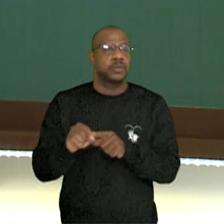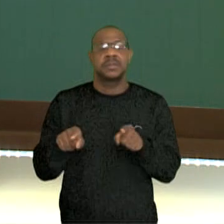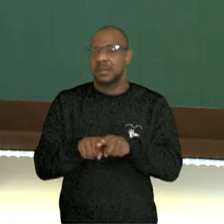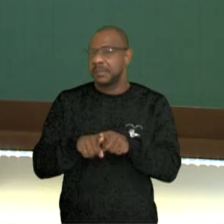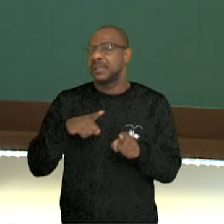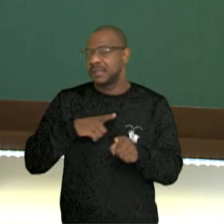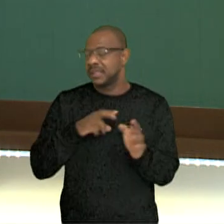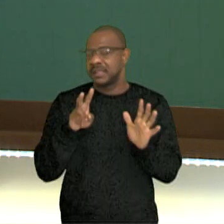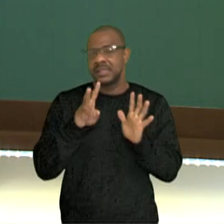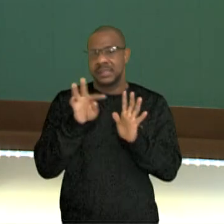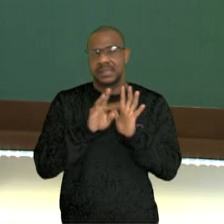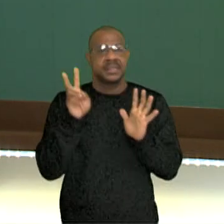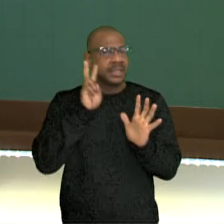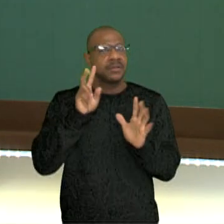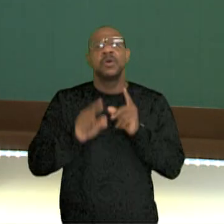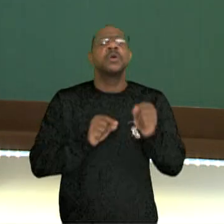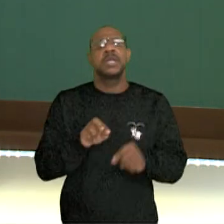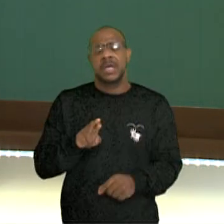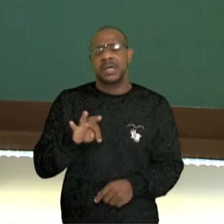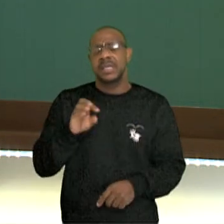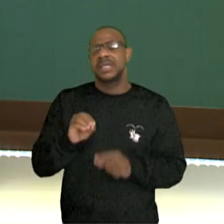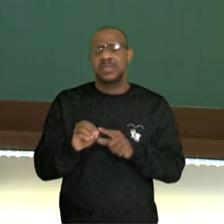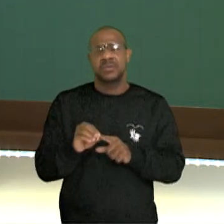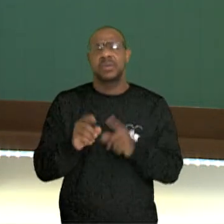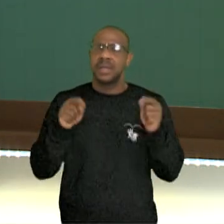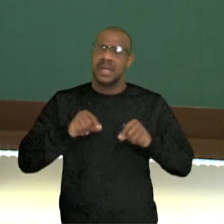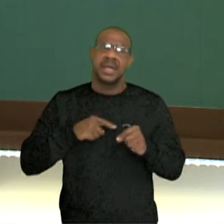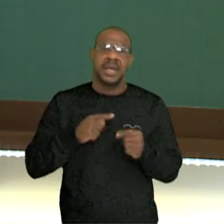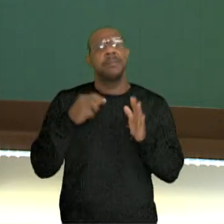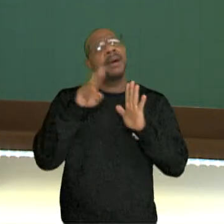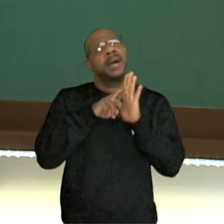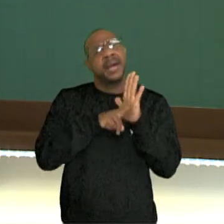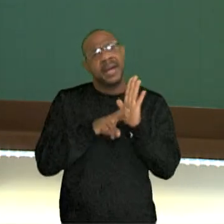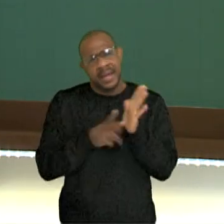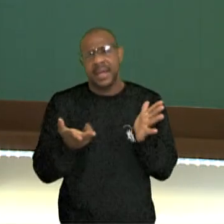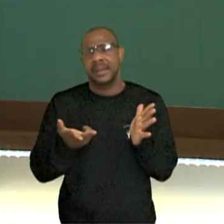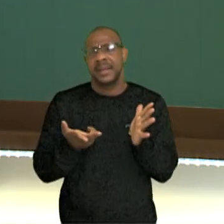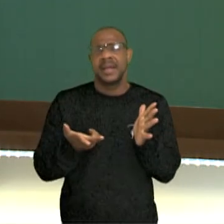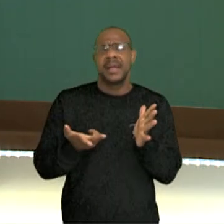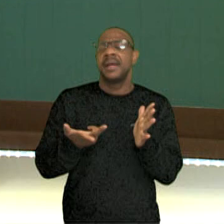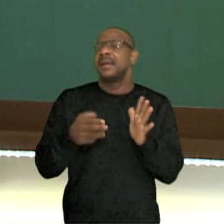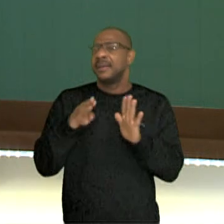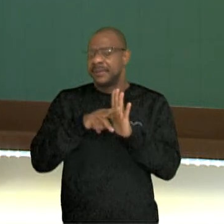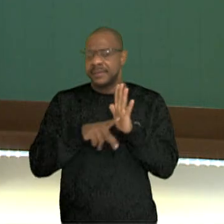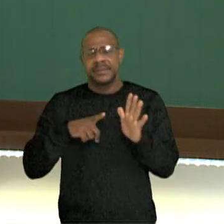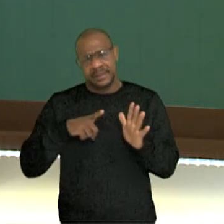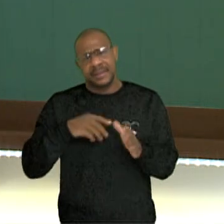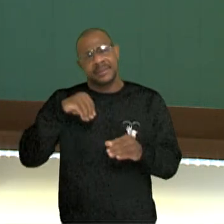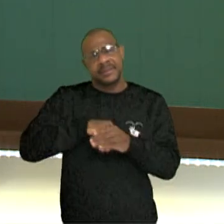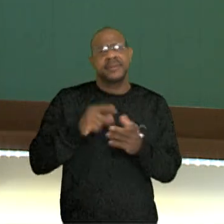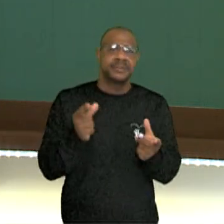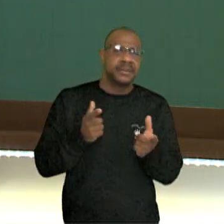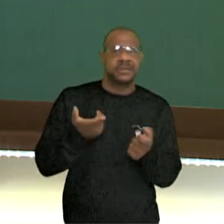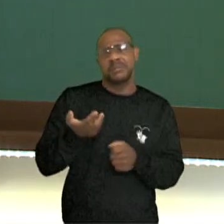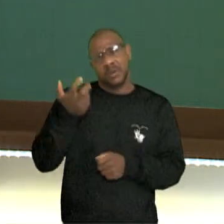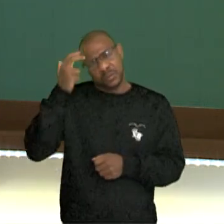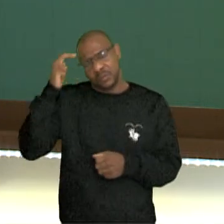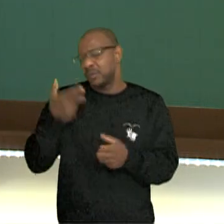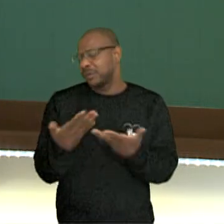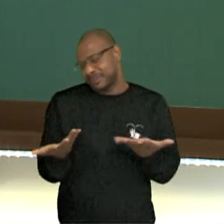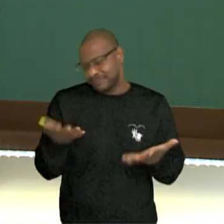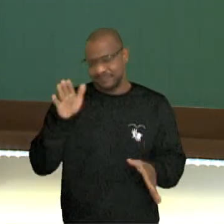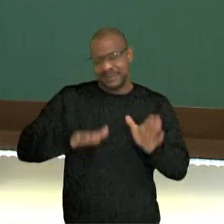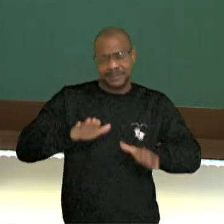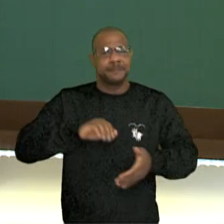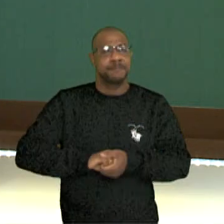Pequeno Príncipe. O que é o rito, né? Então, uma certa regra, uma certa norma presente, né? Então,